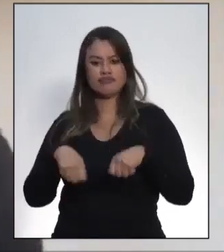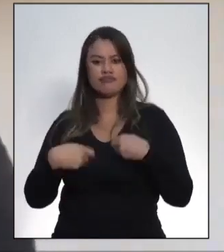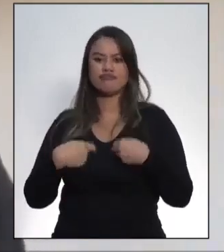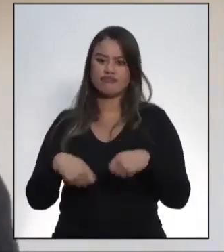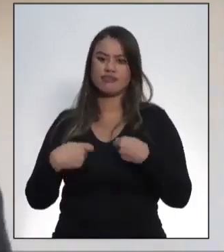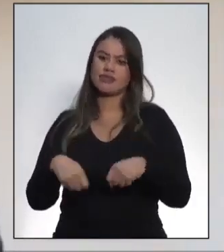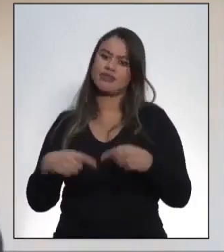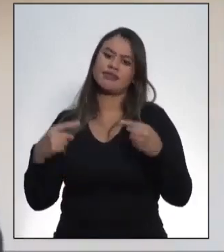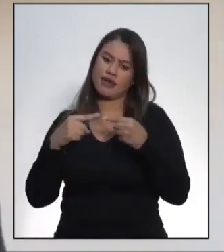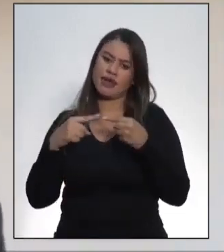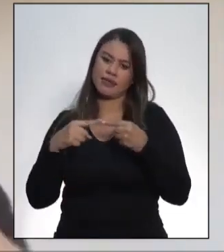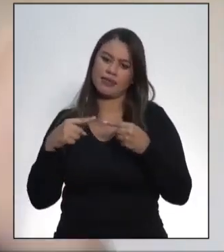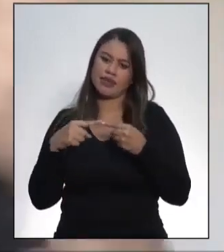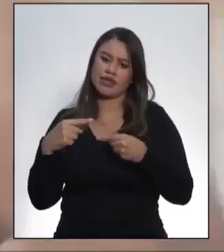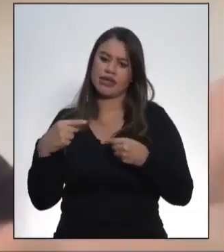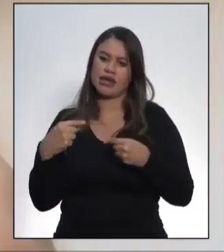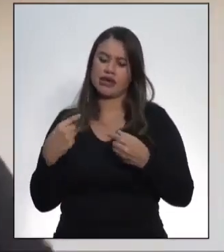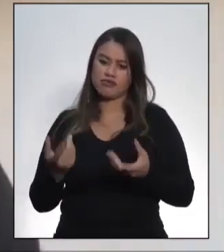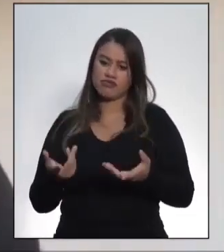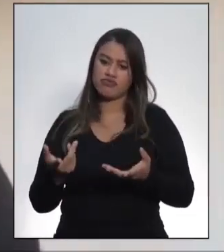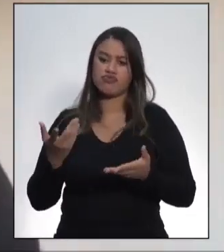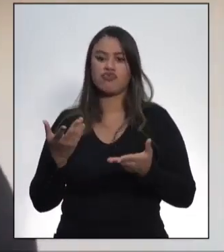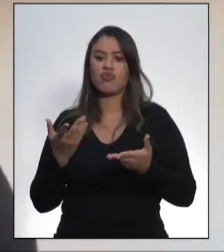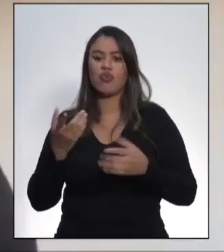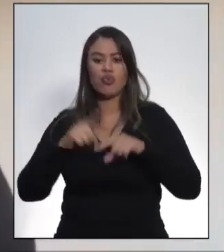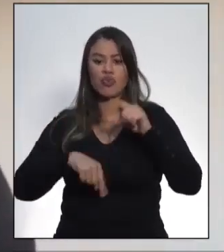parte do custo da gente conseguir ofertar